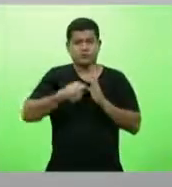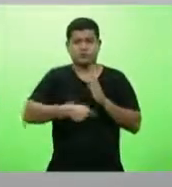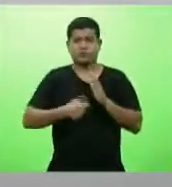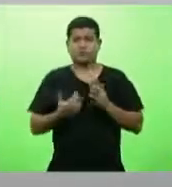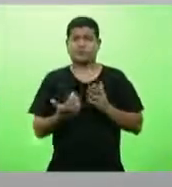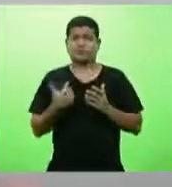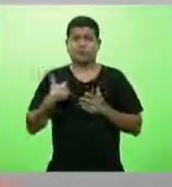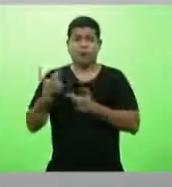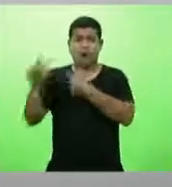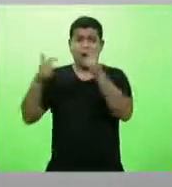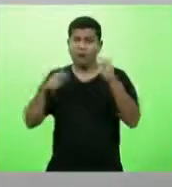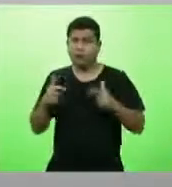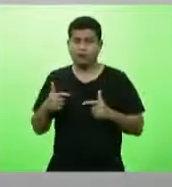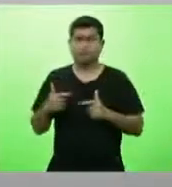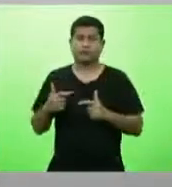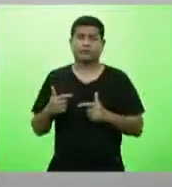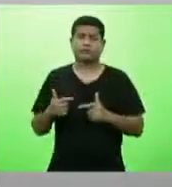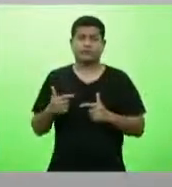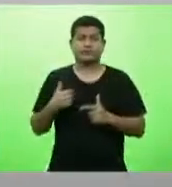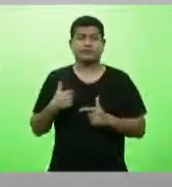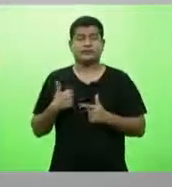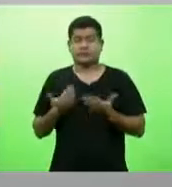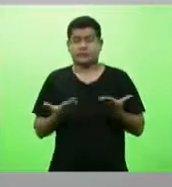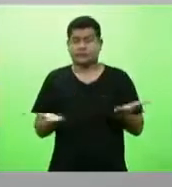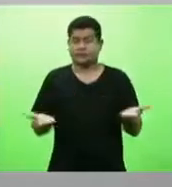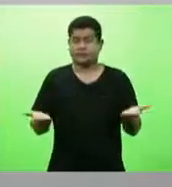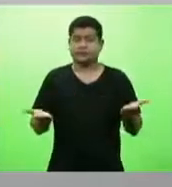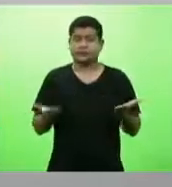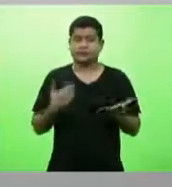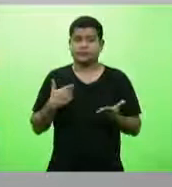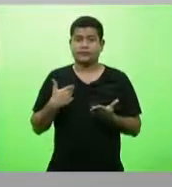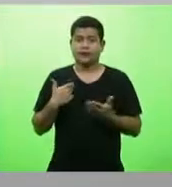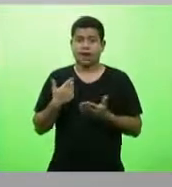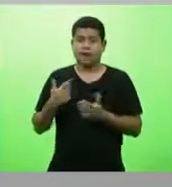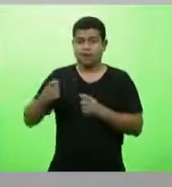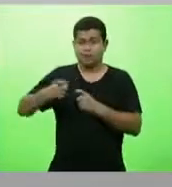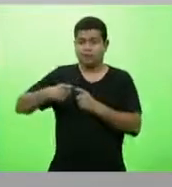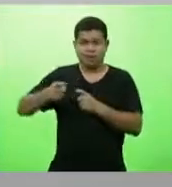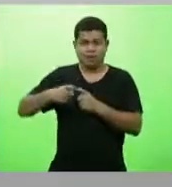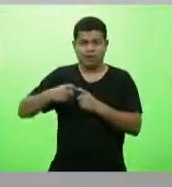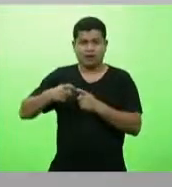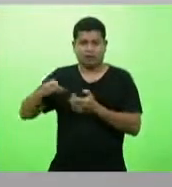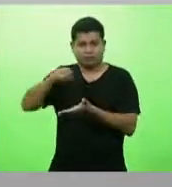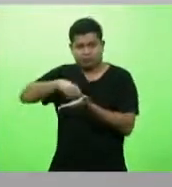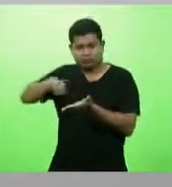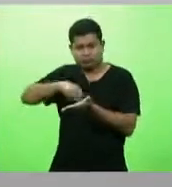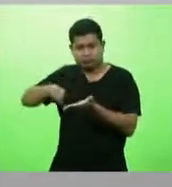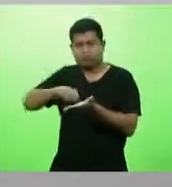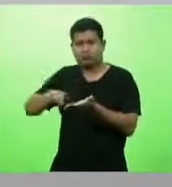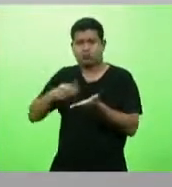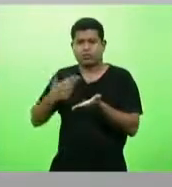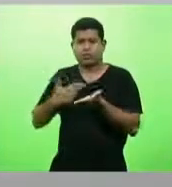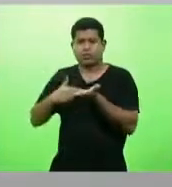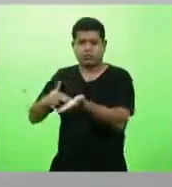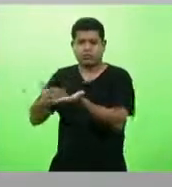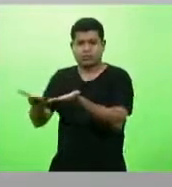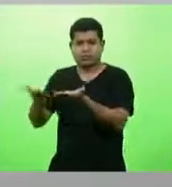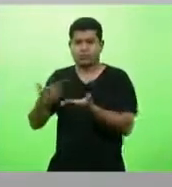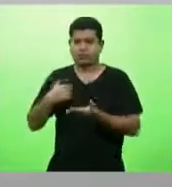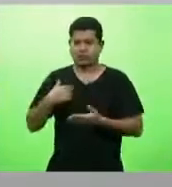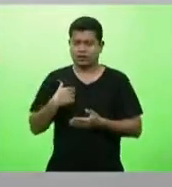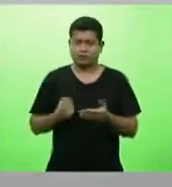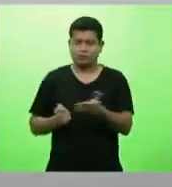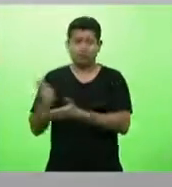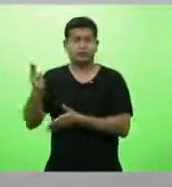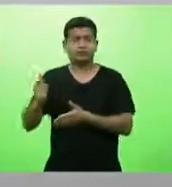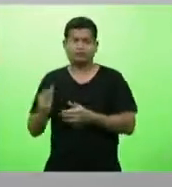etc., tudo isso em algum momento receitado pelo médico também pode ser importante até para outras